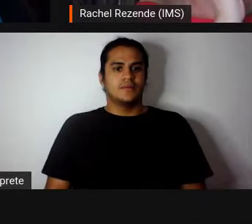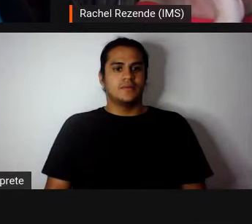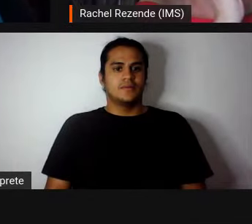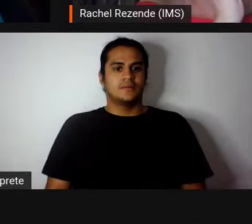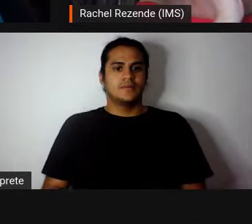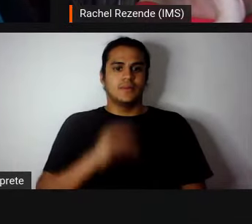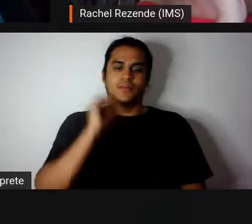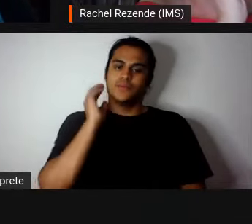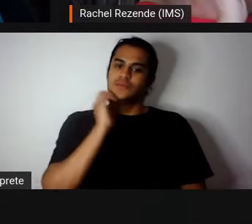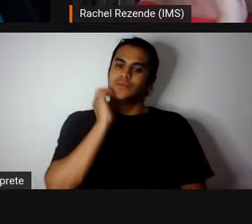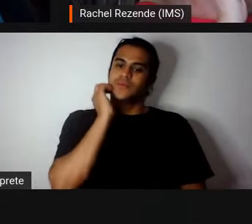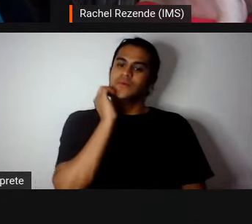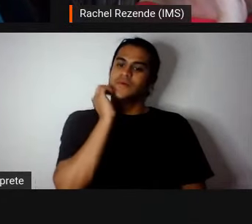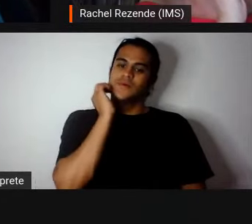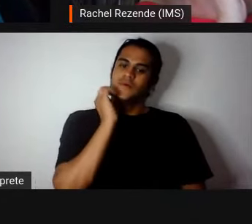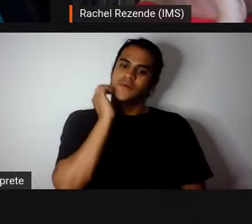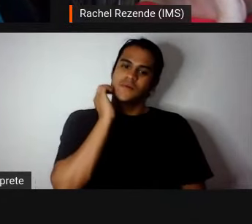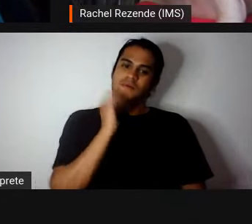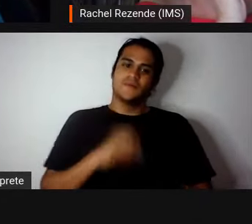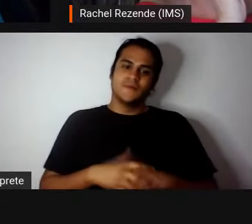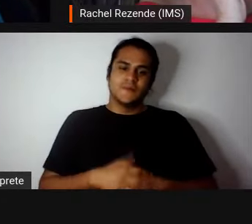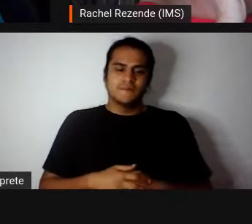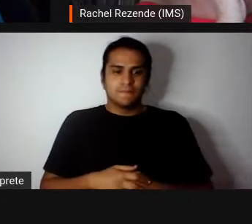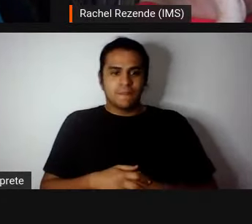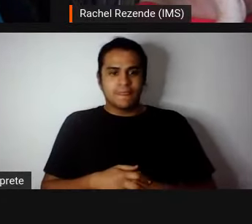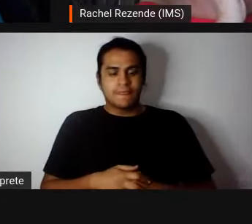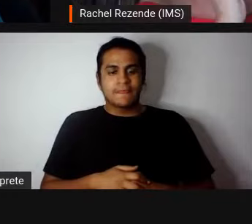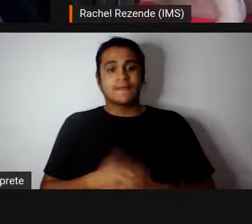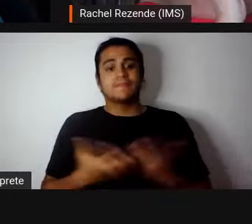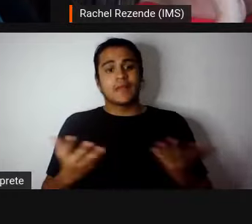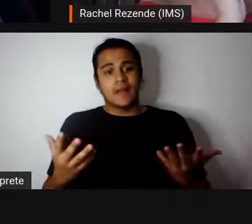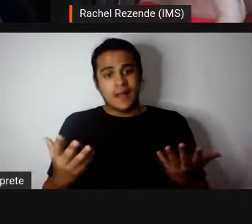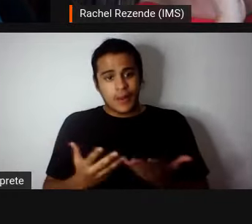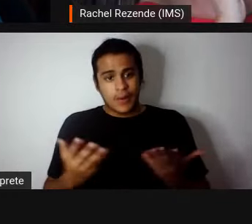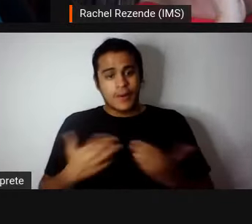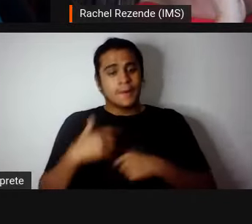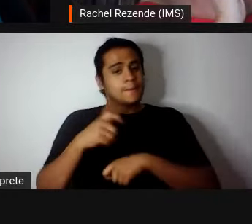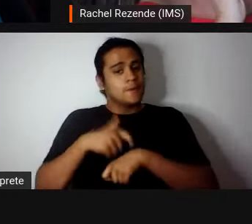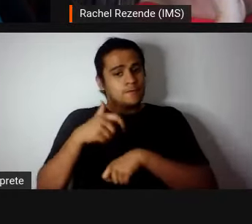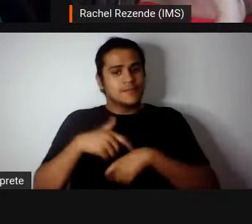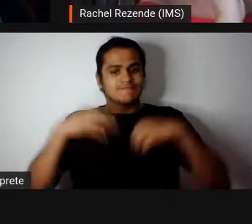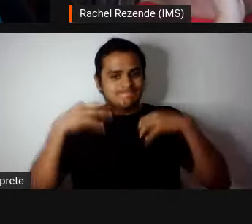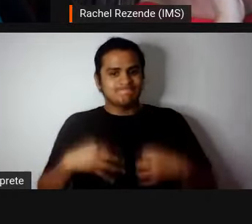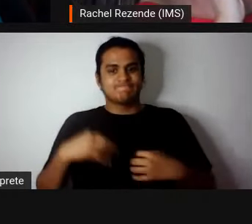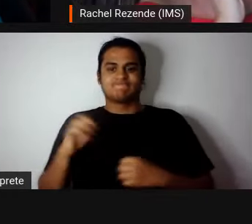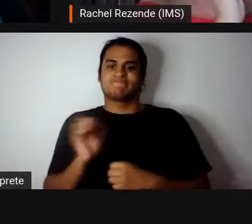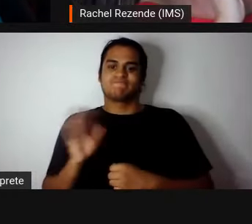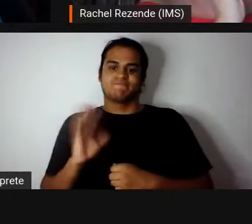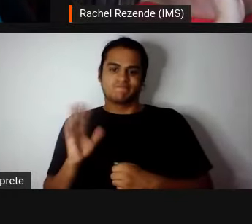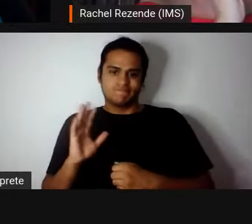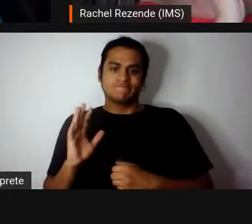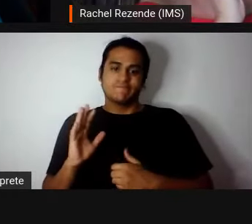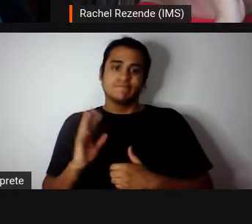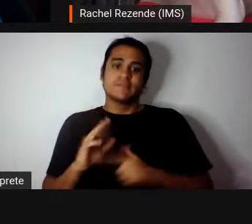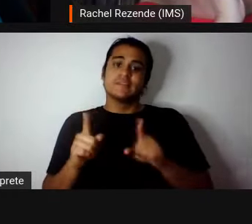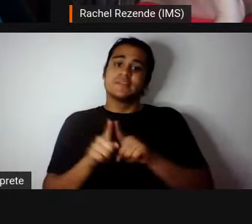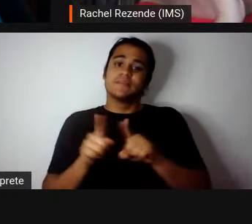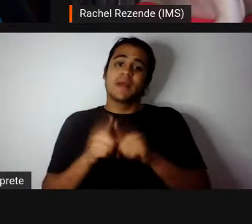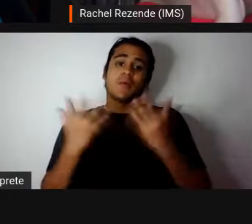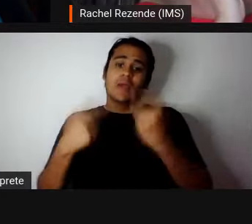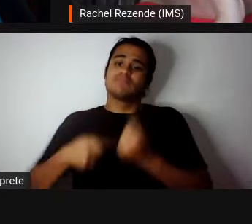Desculpa. Agora foi a minha falha. Não, agora, Maurinho, assim, momento de a gente se despedir. Não, eu queria te deixar para